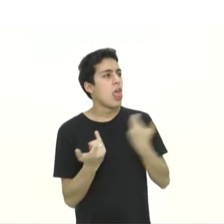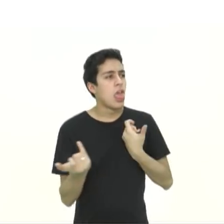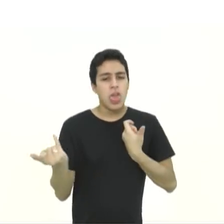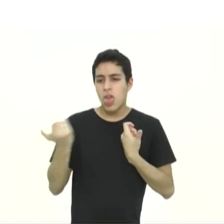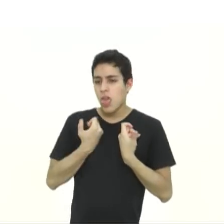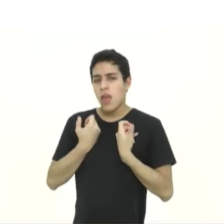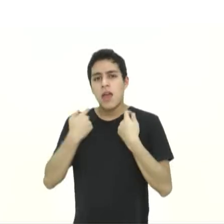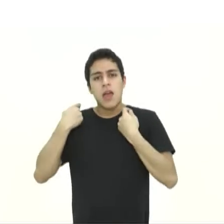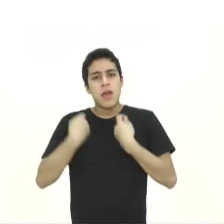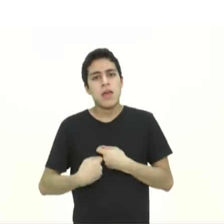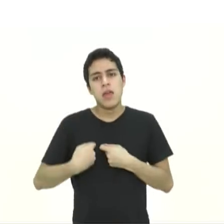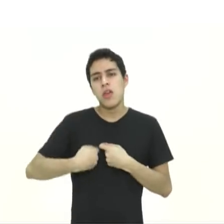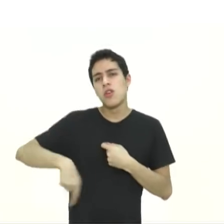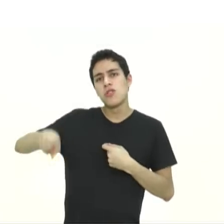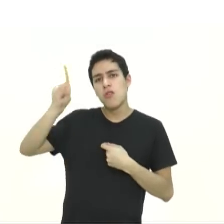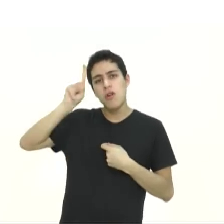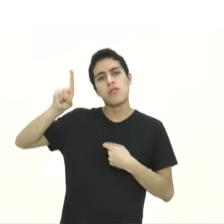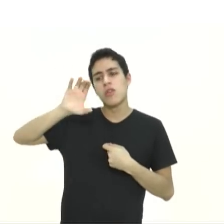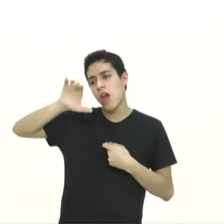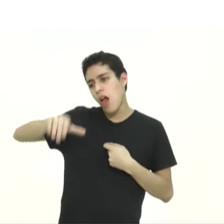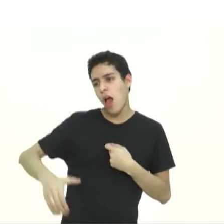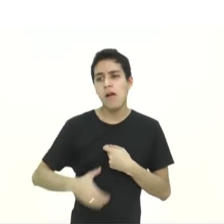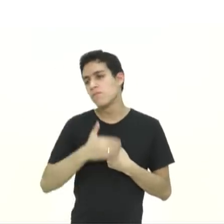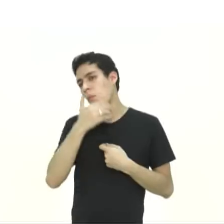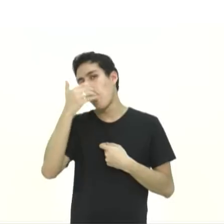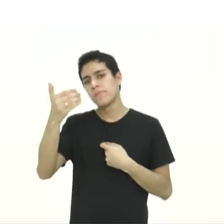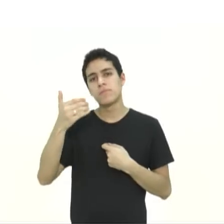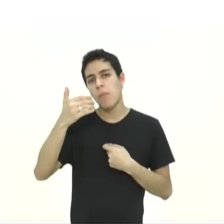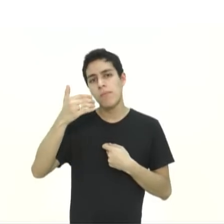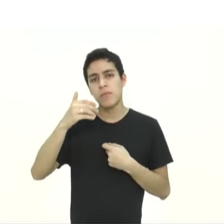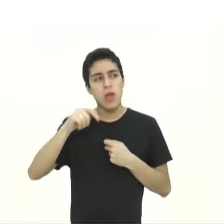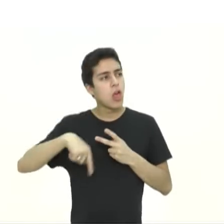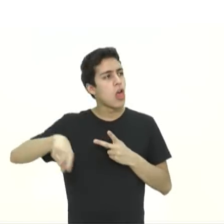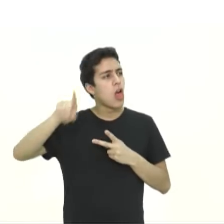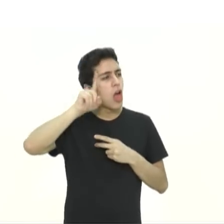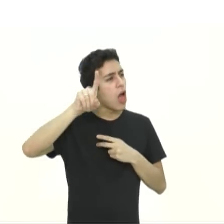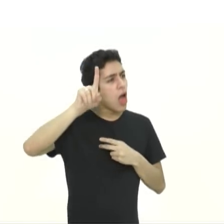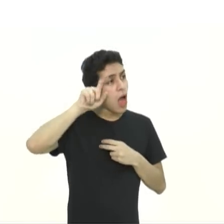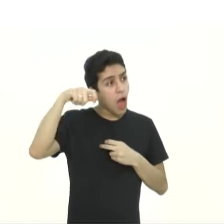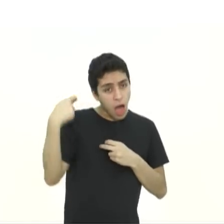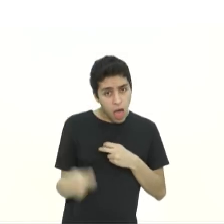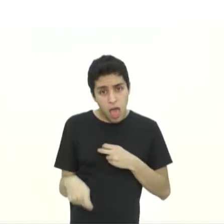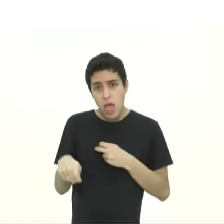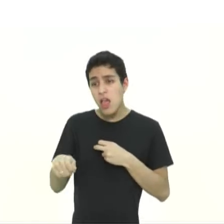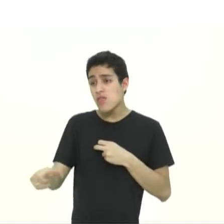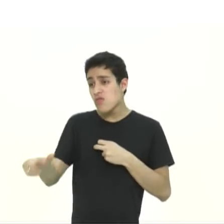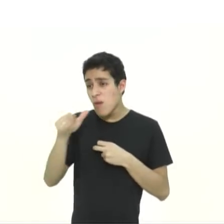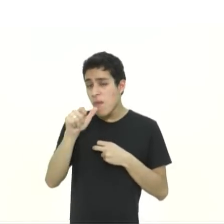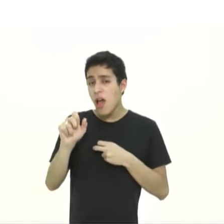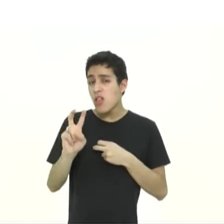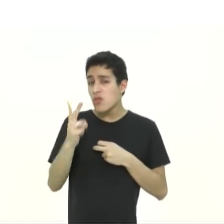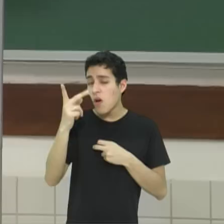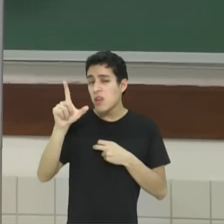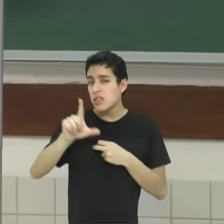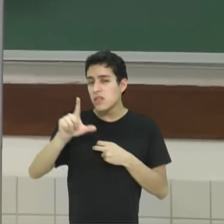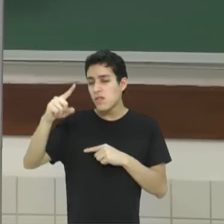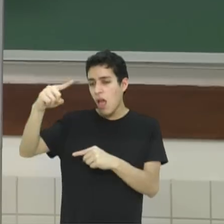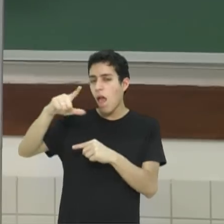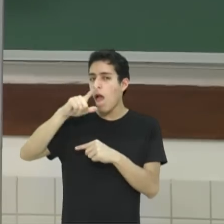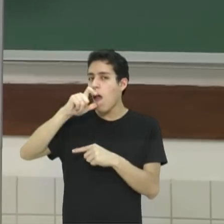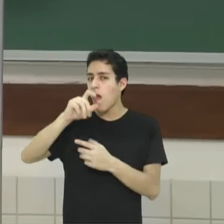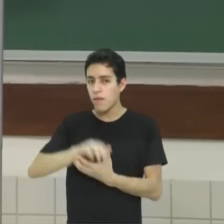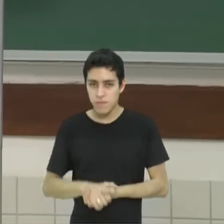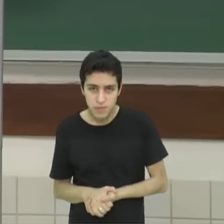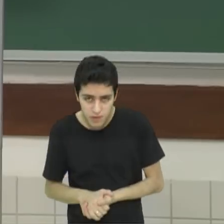comer uma maçã. Todos os dias deve-se tomar ao menos 2 litros de água. Nesse